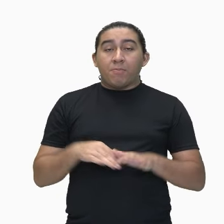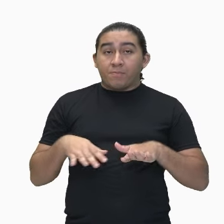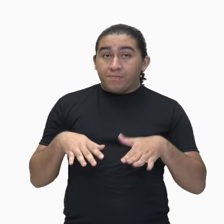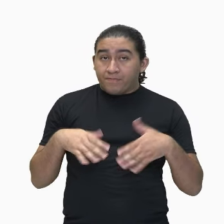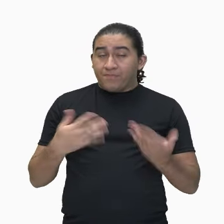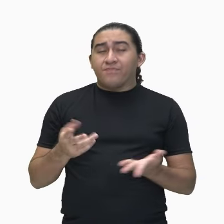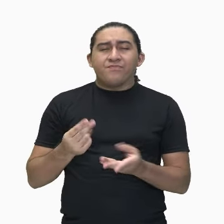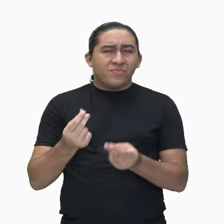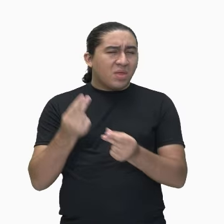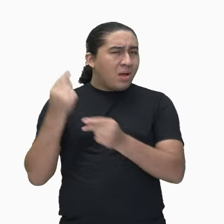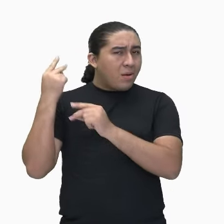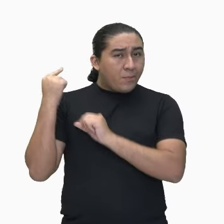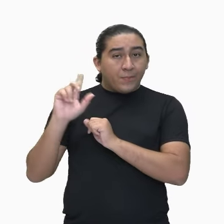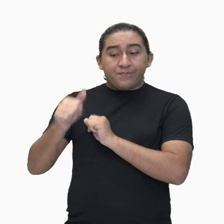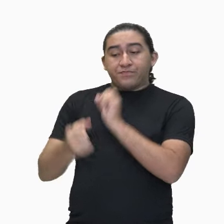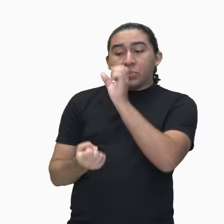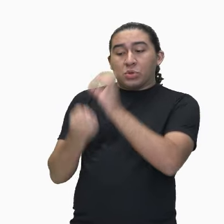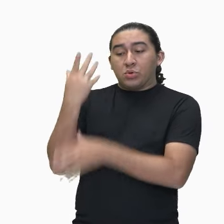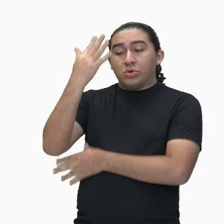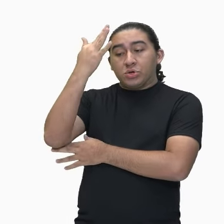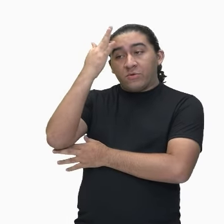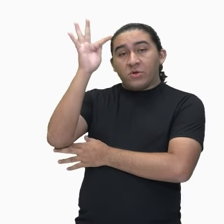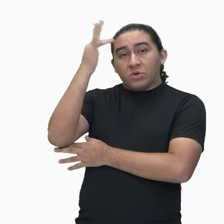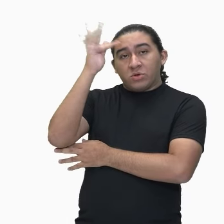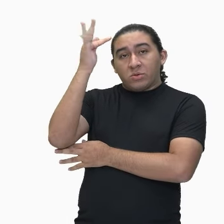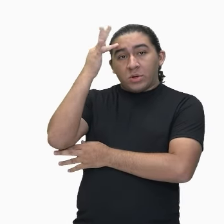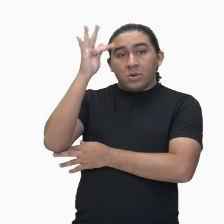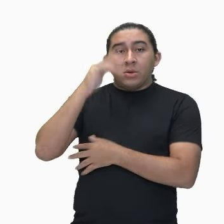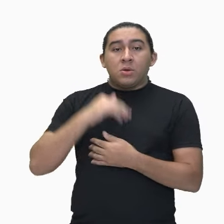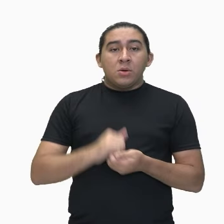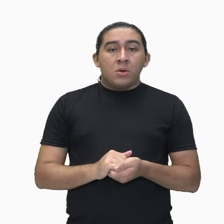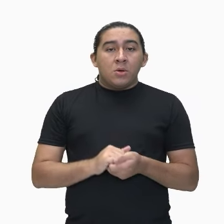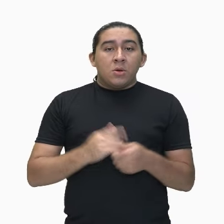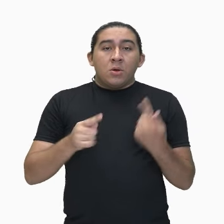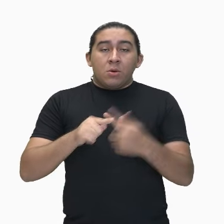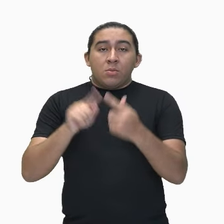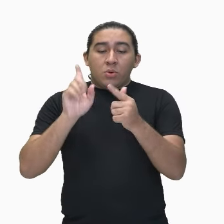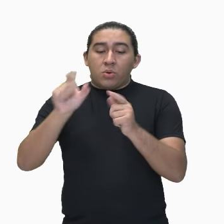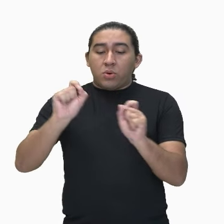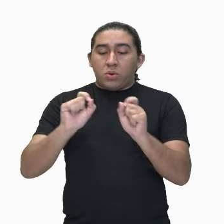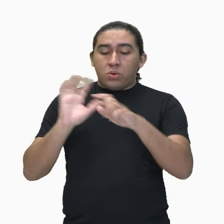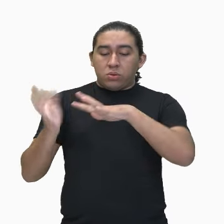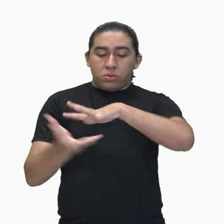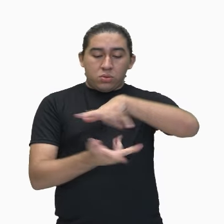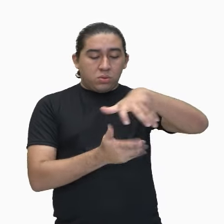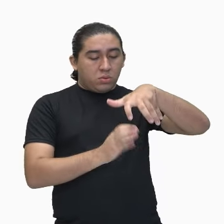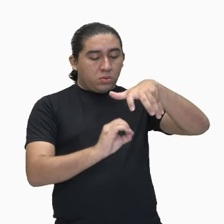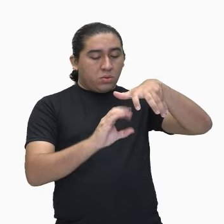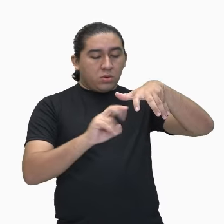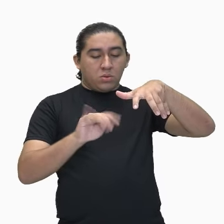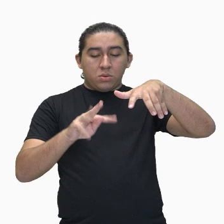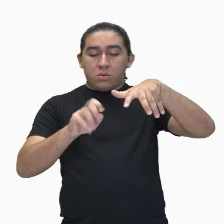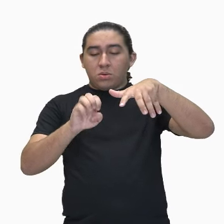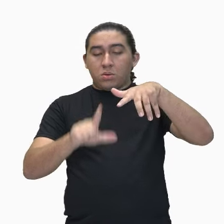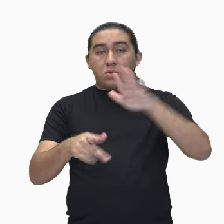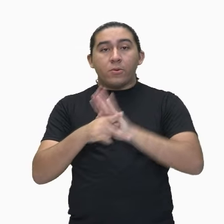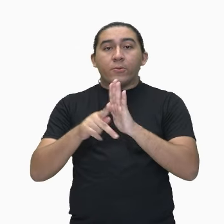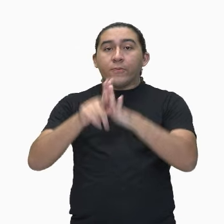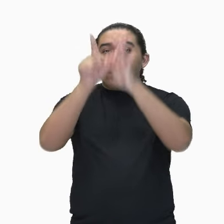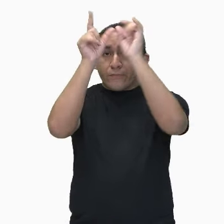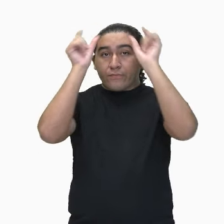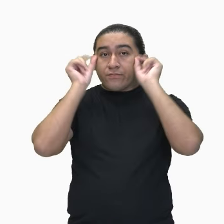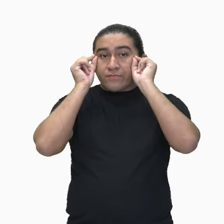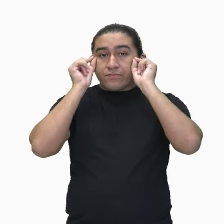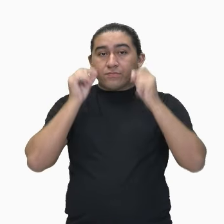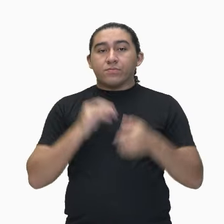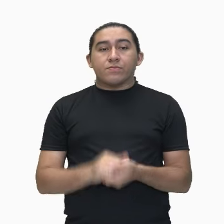tempo aí que vai surgir esse pensamento filosófico ocidental, tá? Aqui na Grécia. O